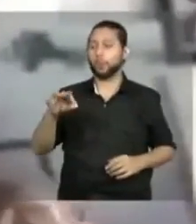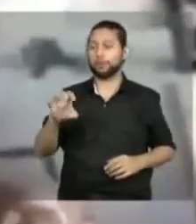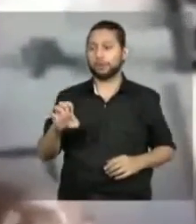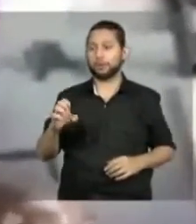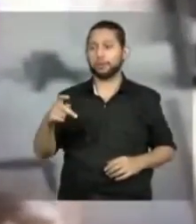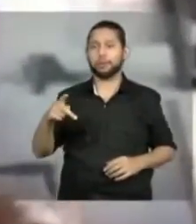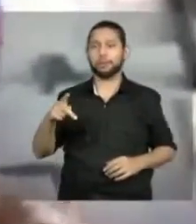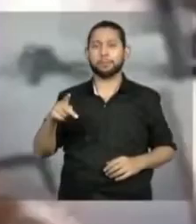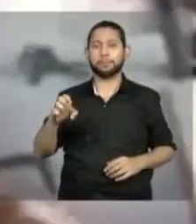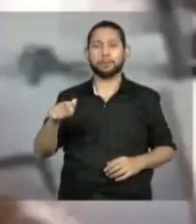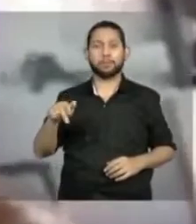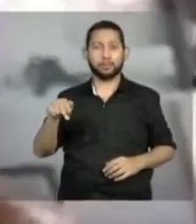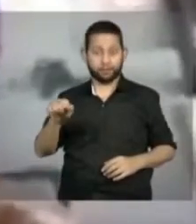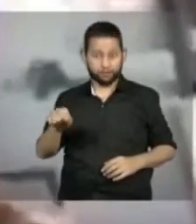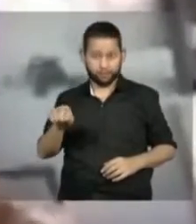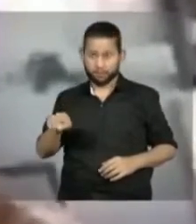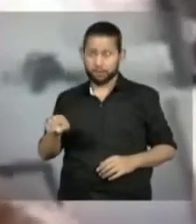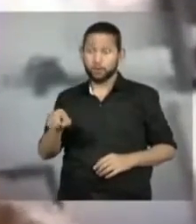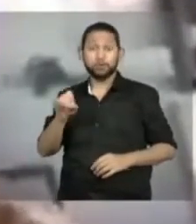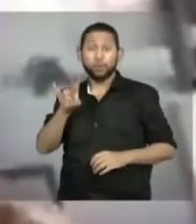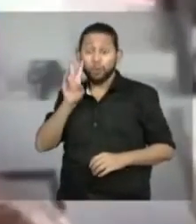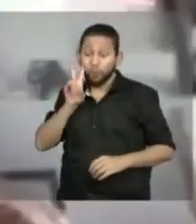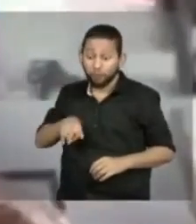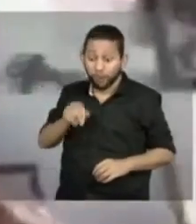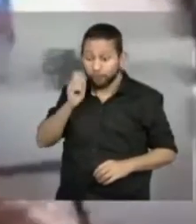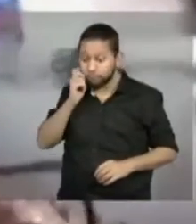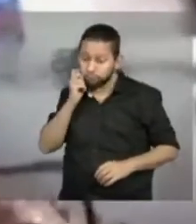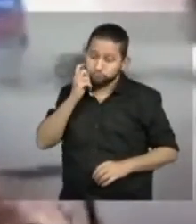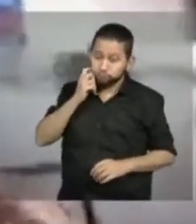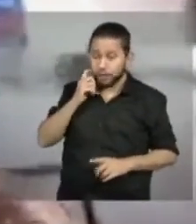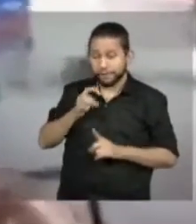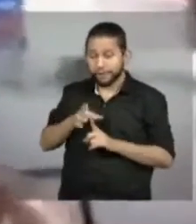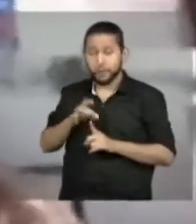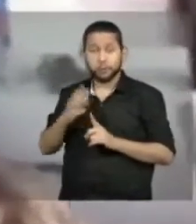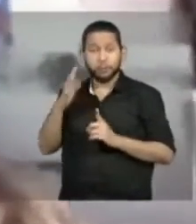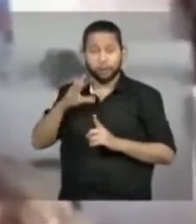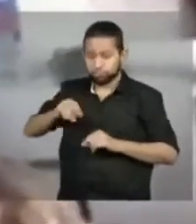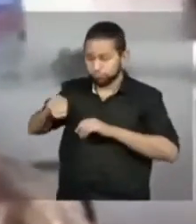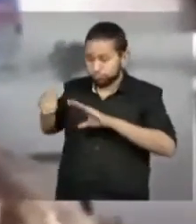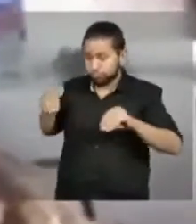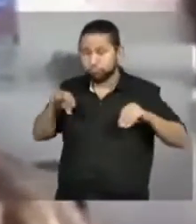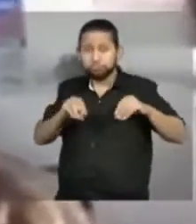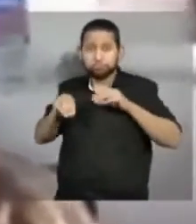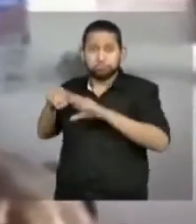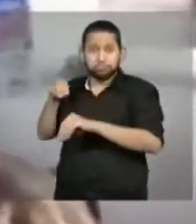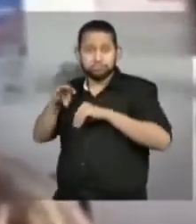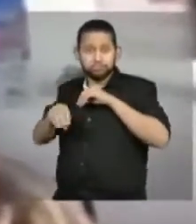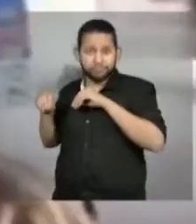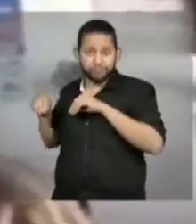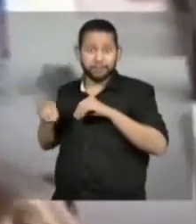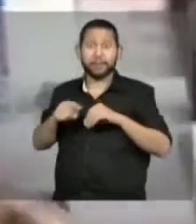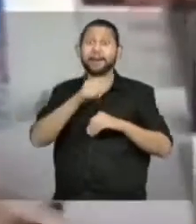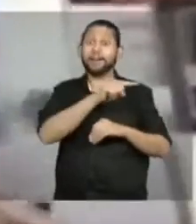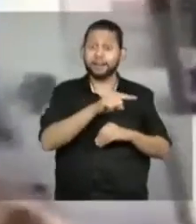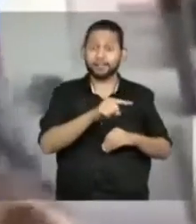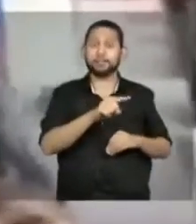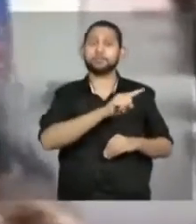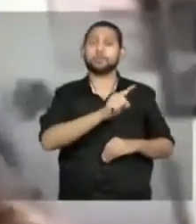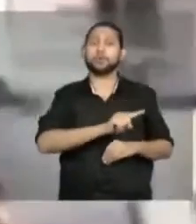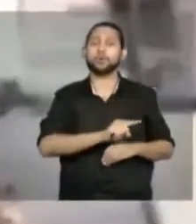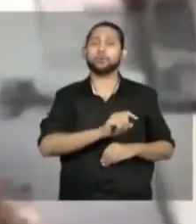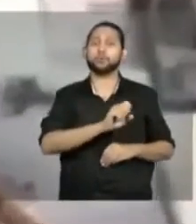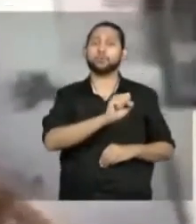em que se separa o que for visível ali de vidro, e na central mecanizada Maria de Jesus, na Zona Sul,